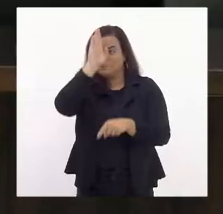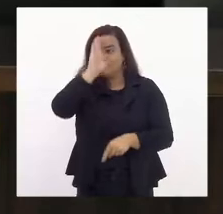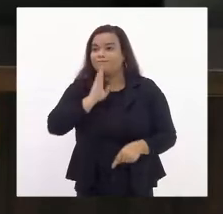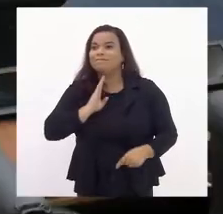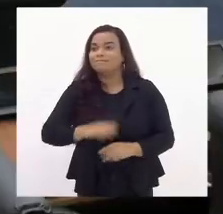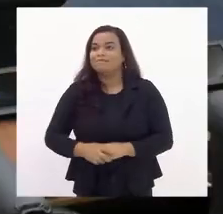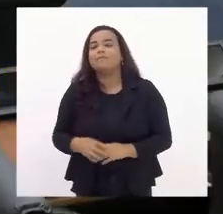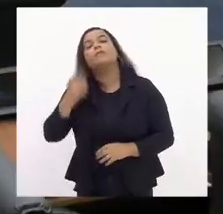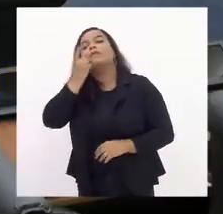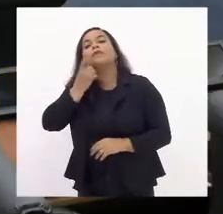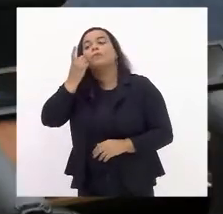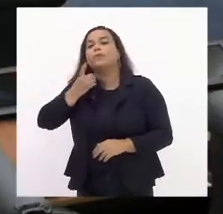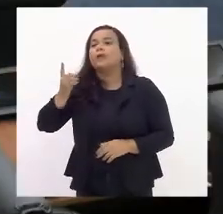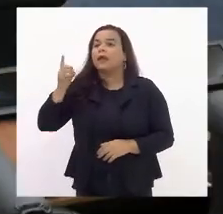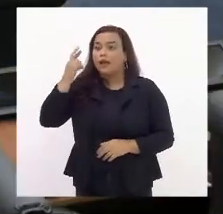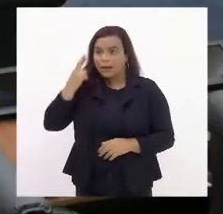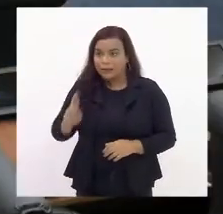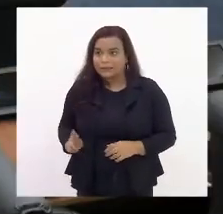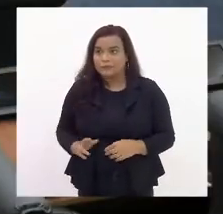Souza.